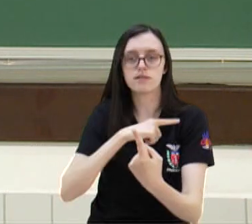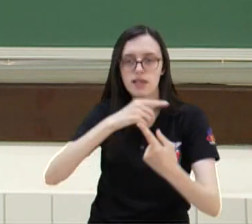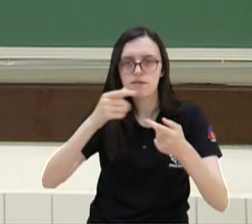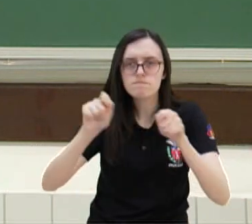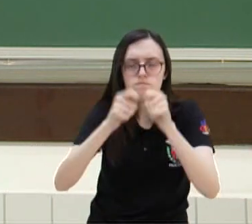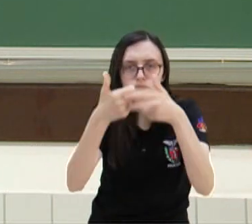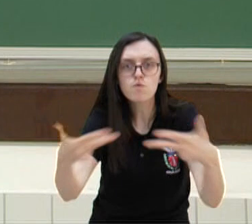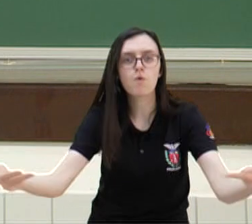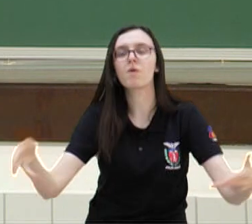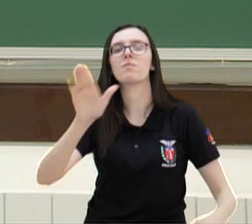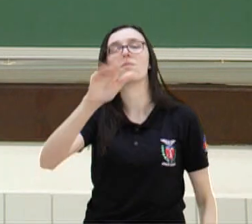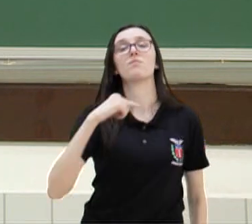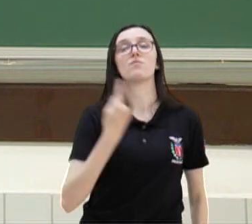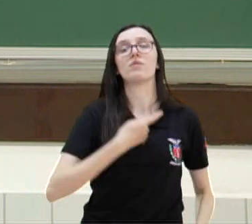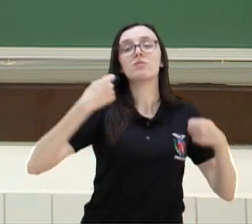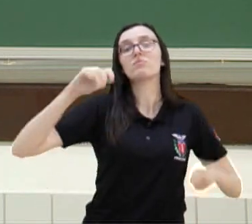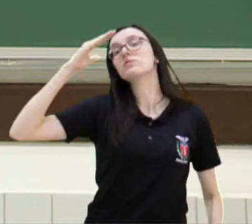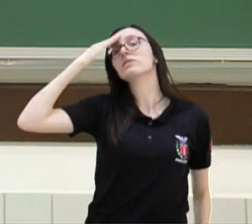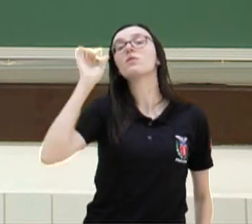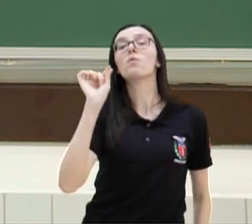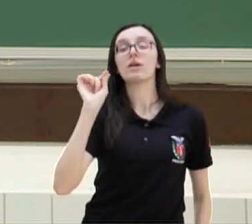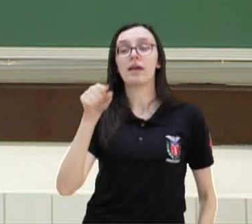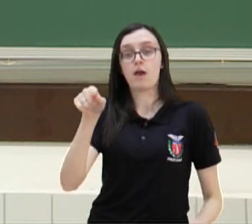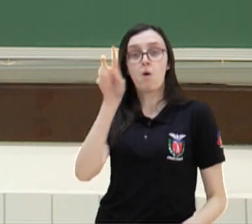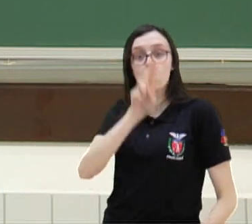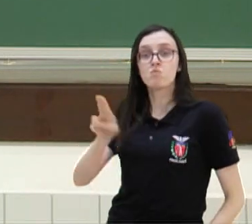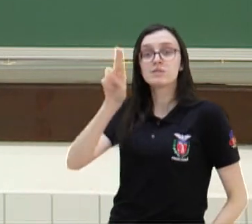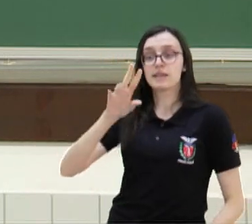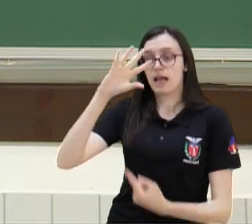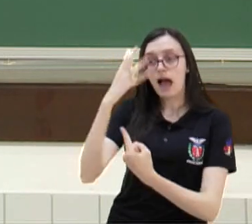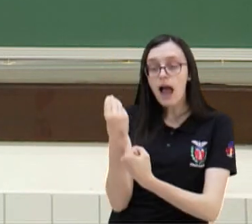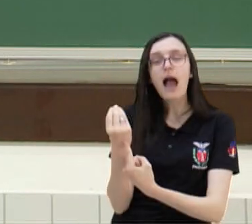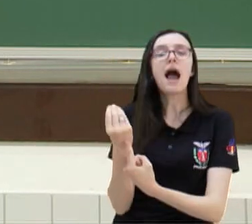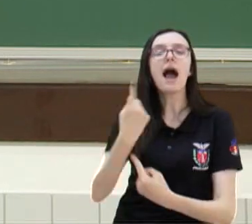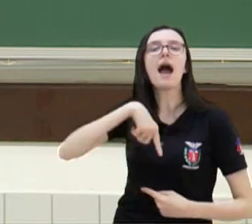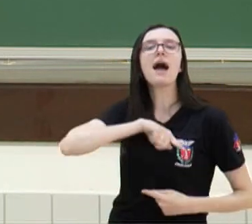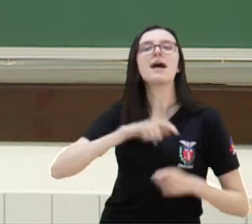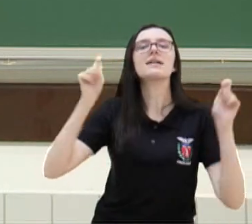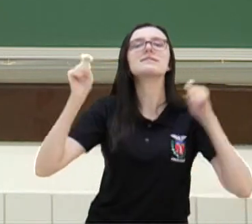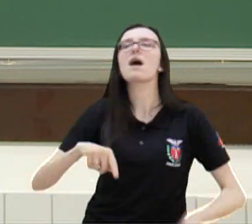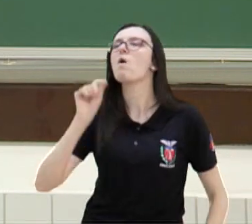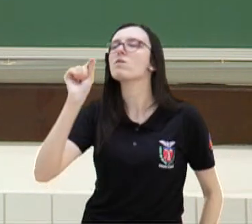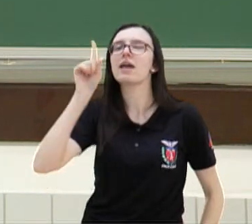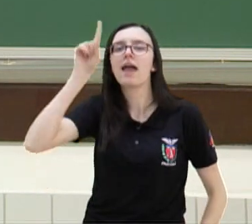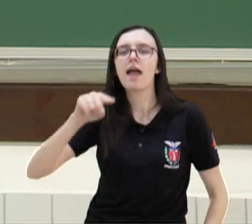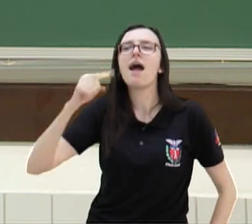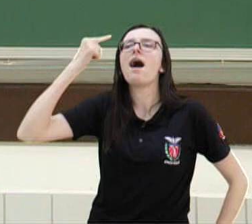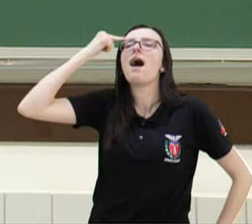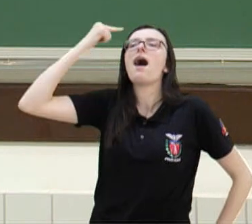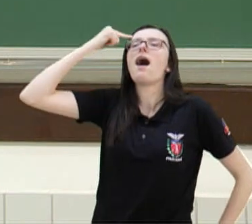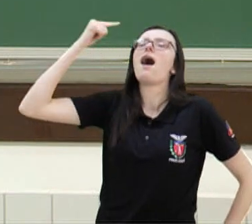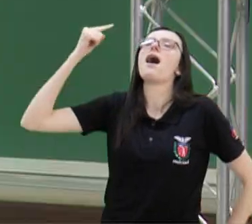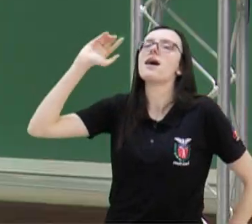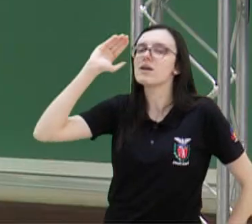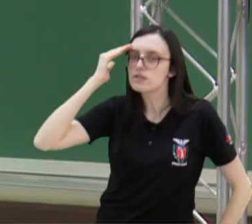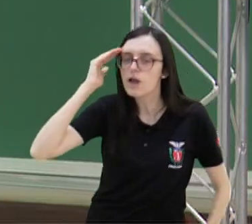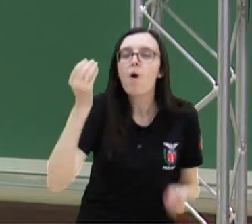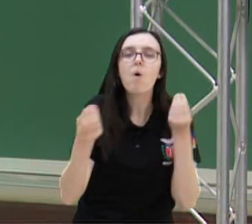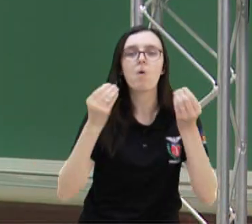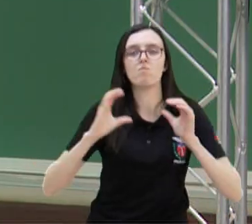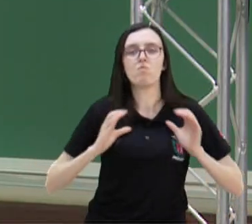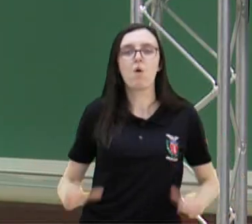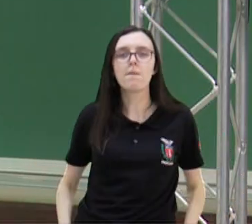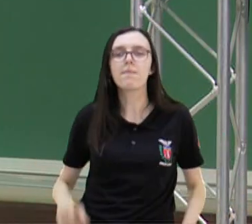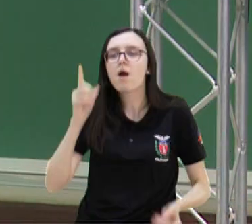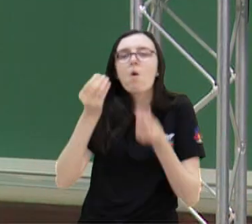produzida. A gente tem que entender que é através da arte que a gente pode ter alguma noção de como eles se comportavam,